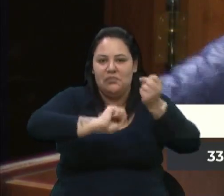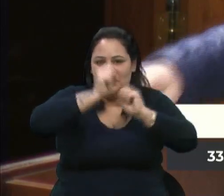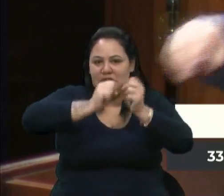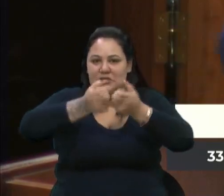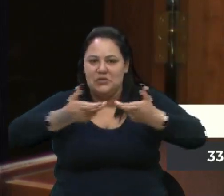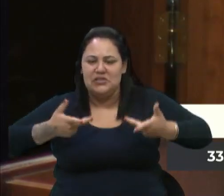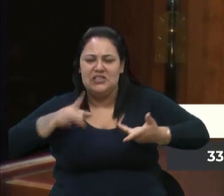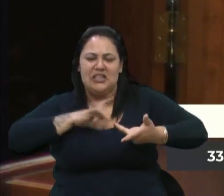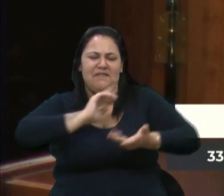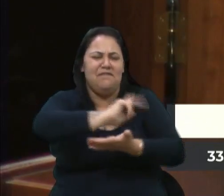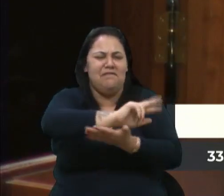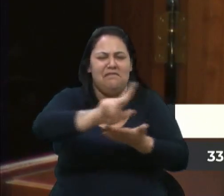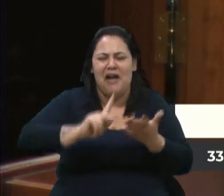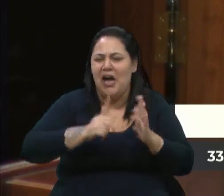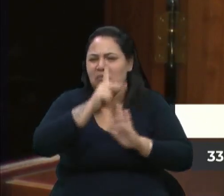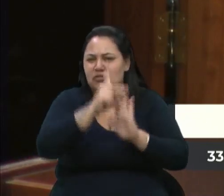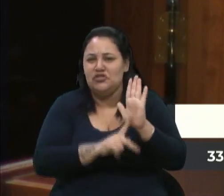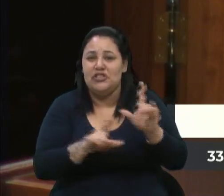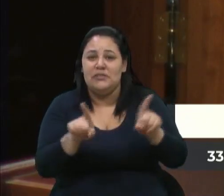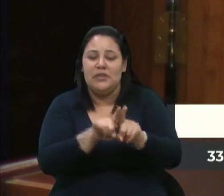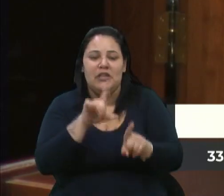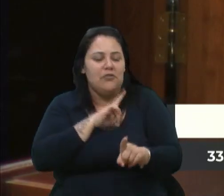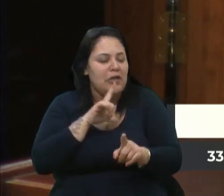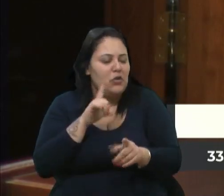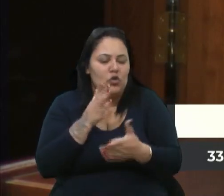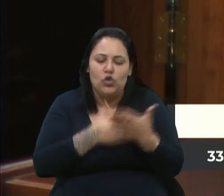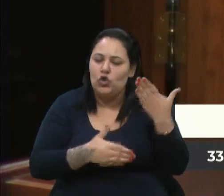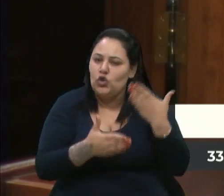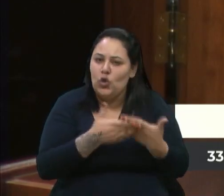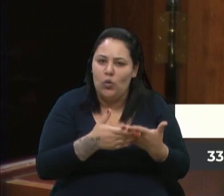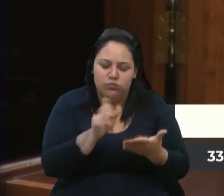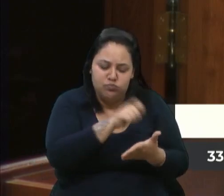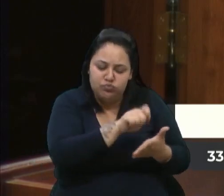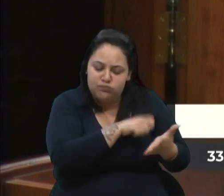tem diversos projetos. Eu tenho todos eles aqui,